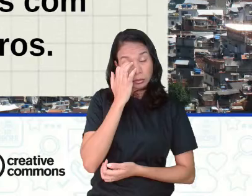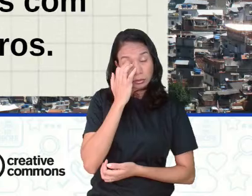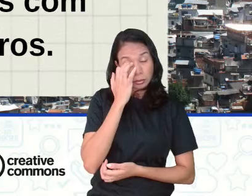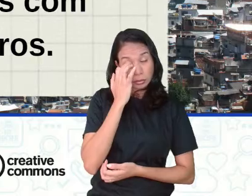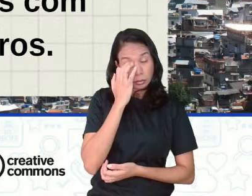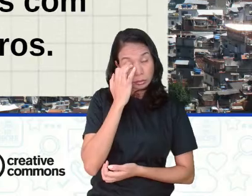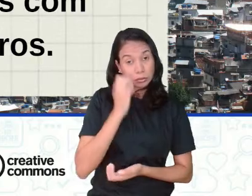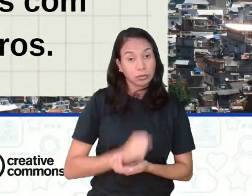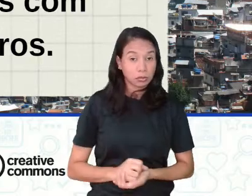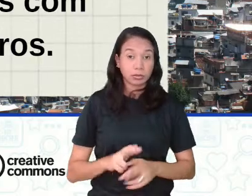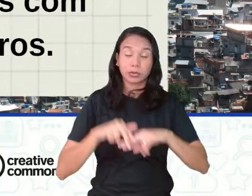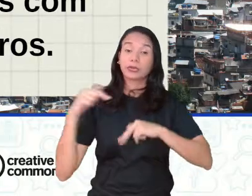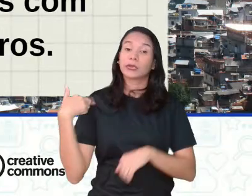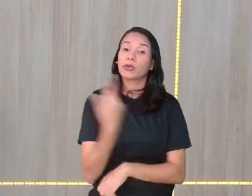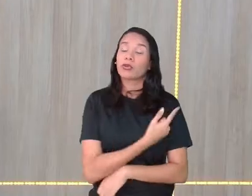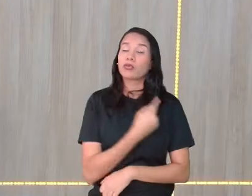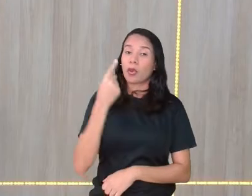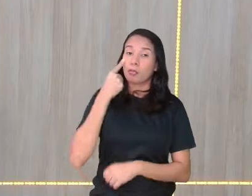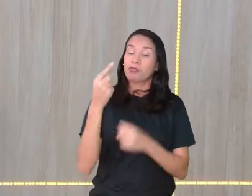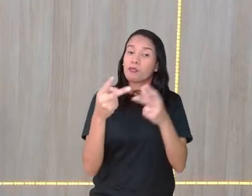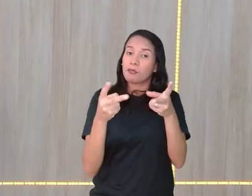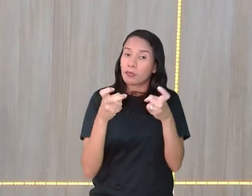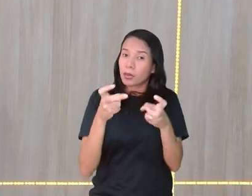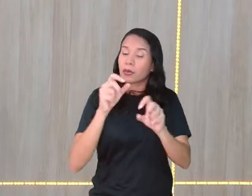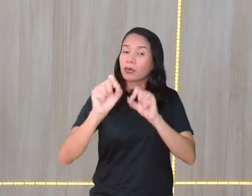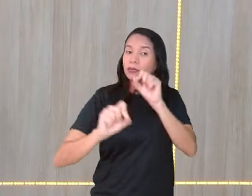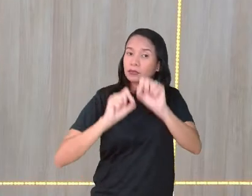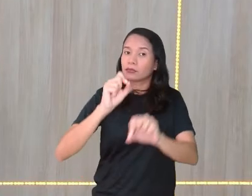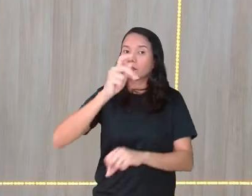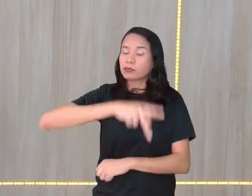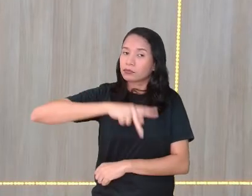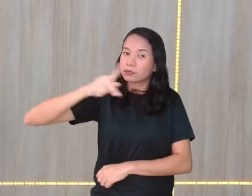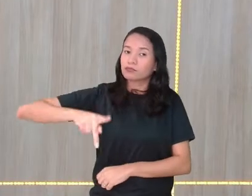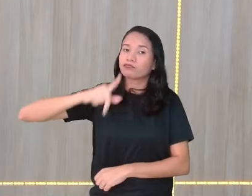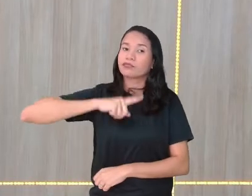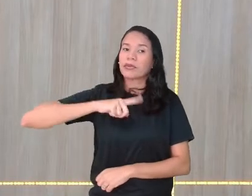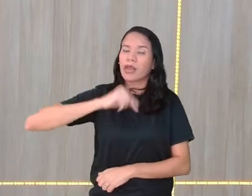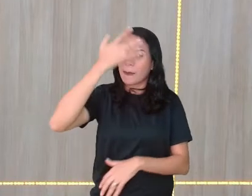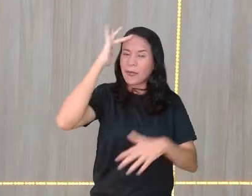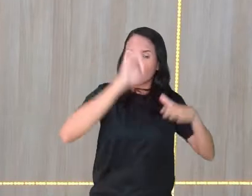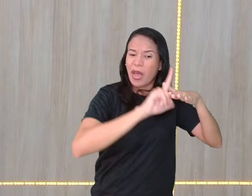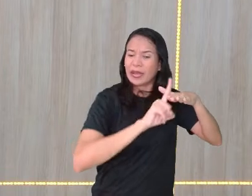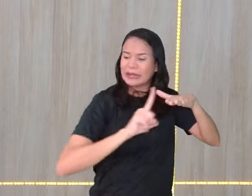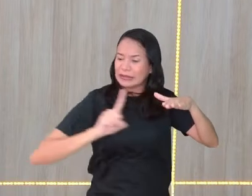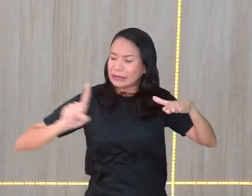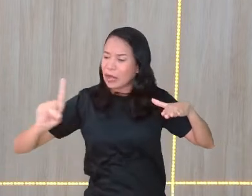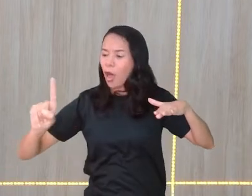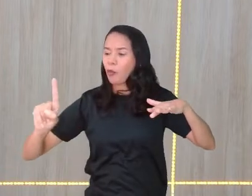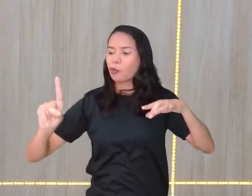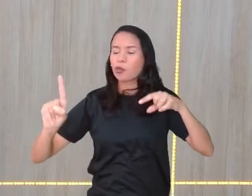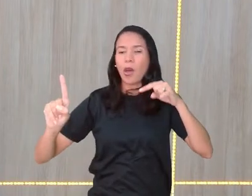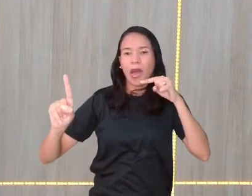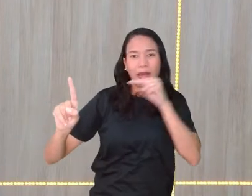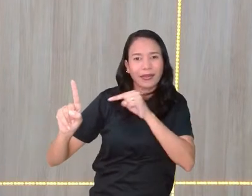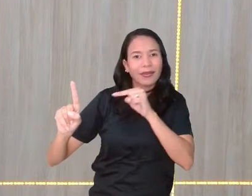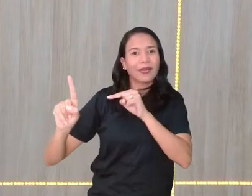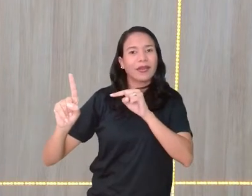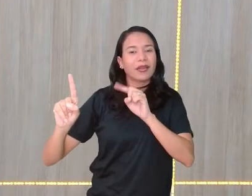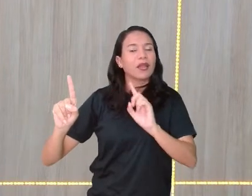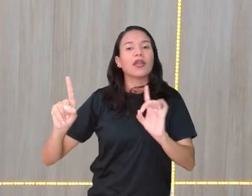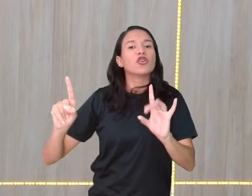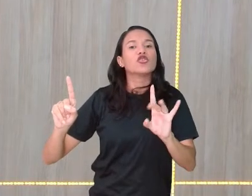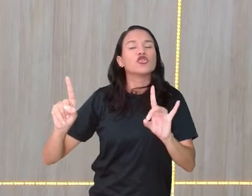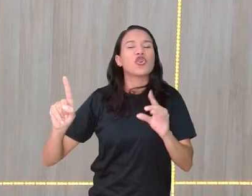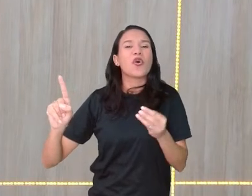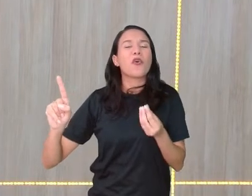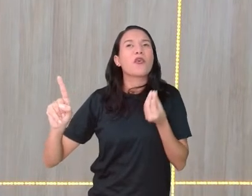outros. Então a gente vê aqui, né, professor, que a questão dos excluídos socialmente não vai ficar preso só